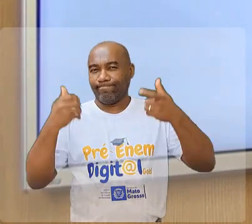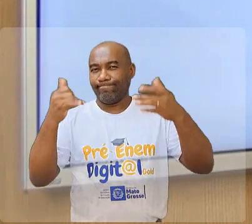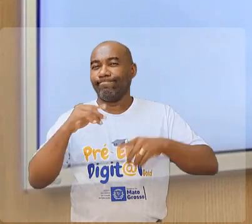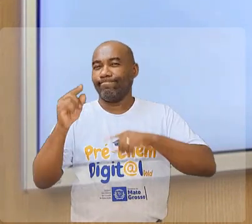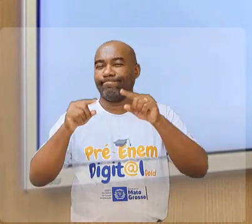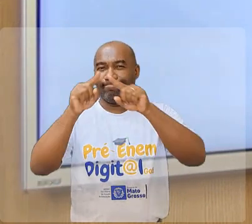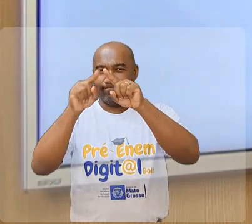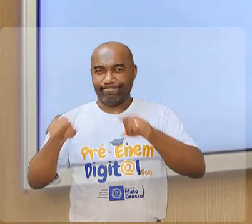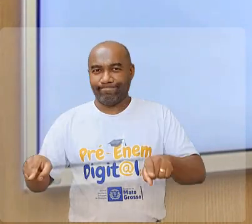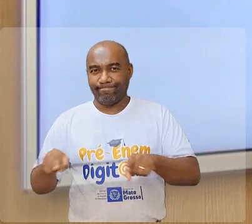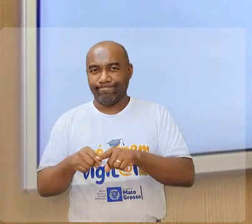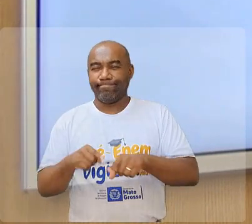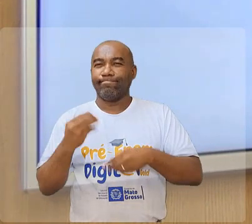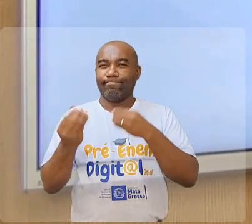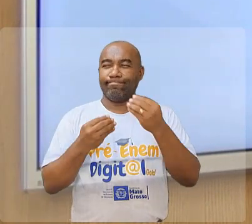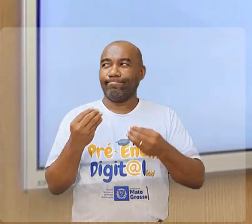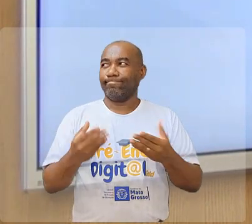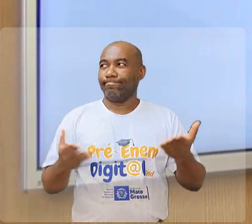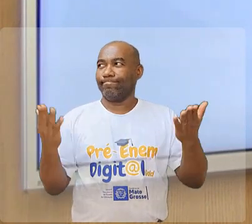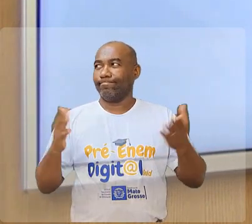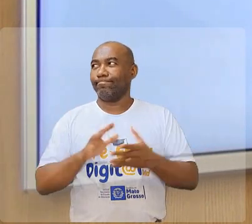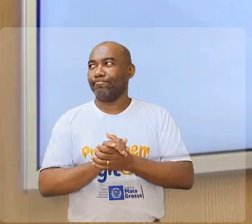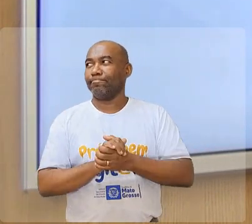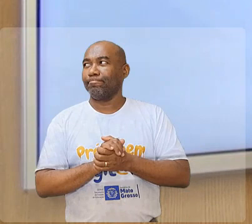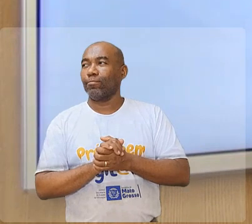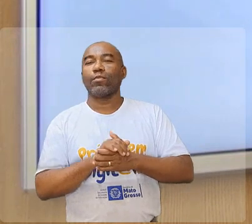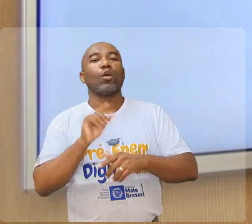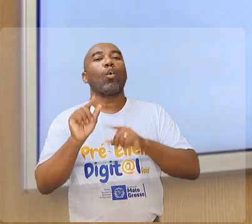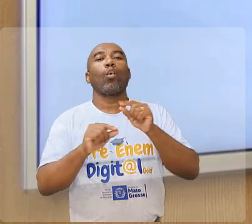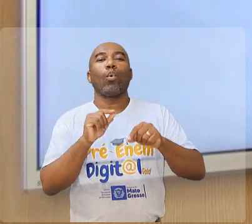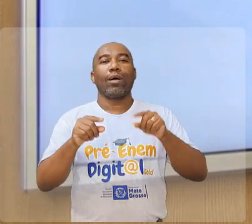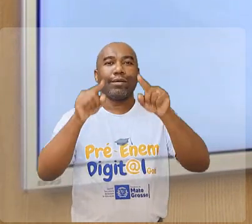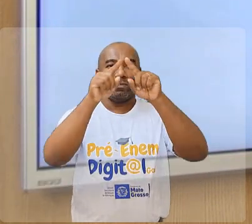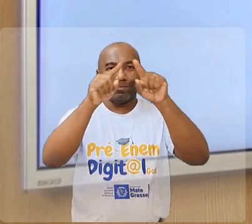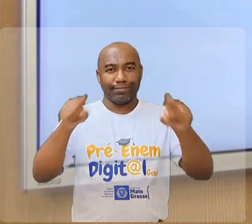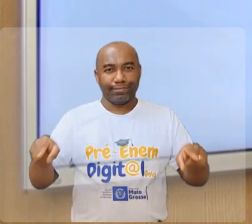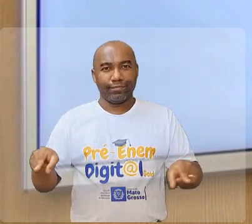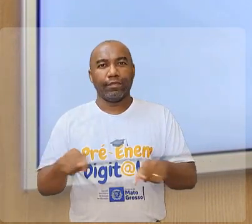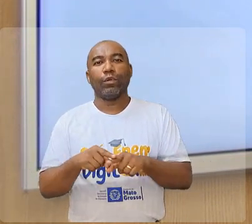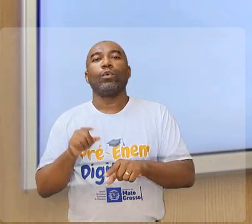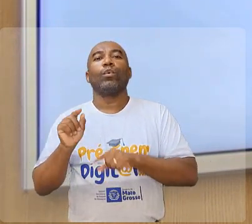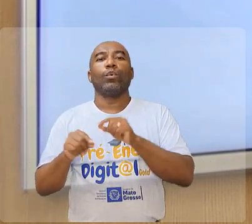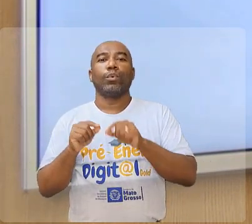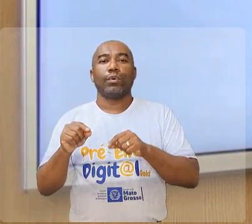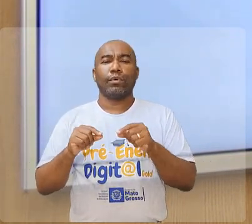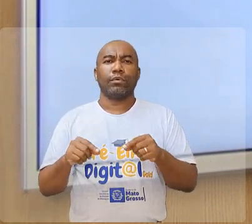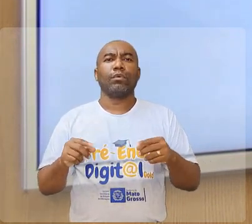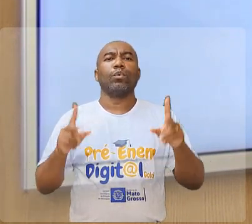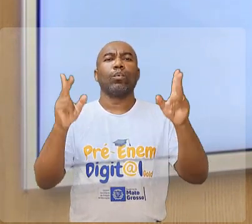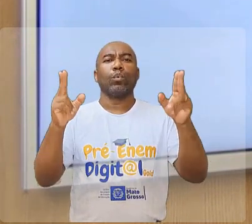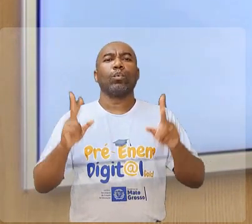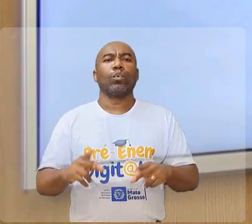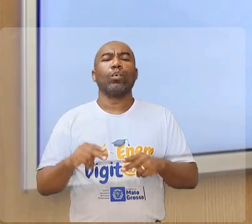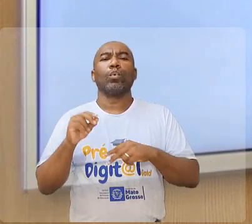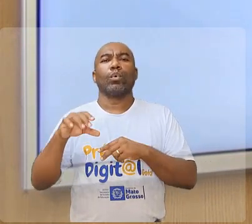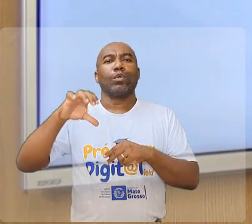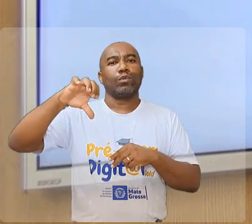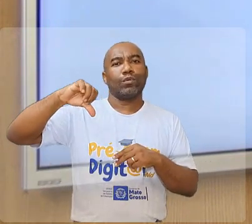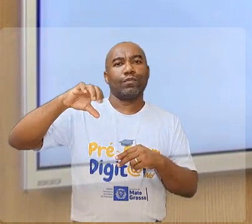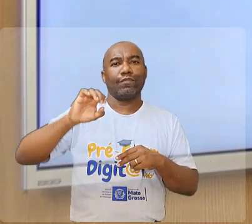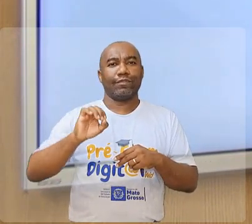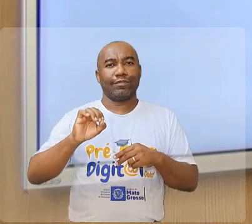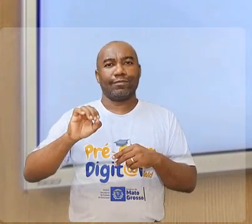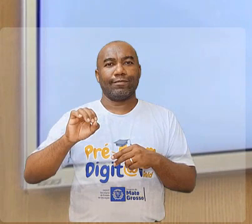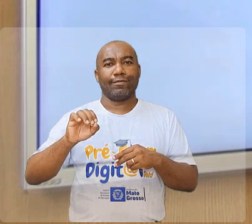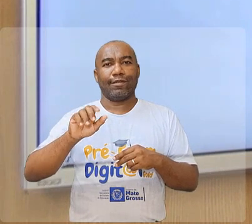conhecido nosso que é o triângulo retângulo certo um triângulo retângulo é aquele triângulo que possui um ângulo de exatamente 90 graus